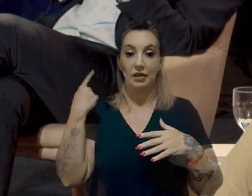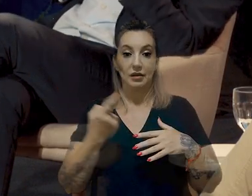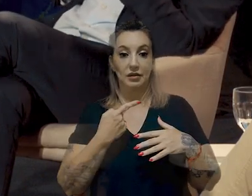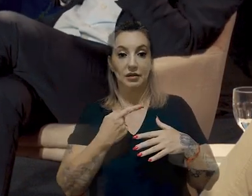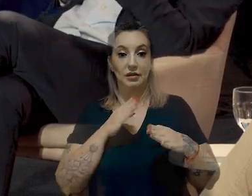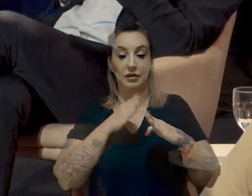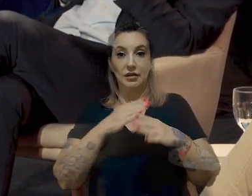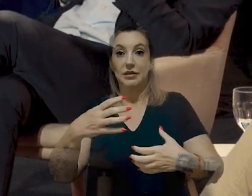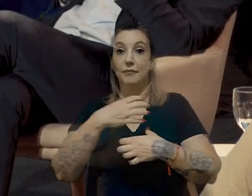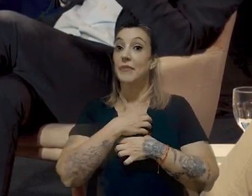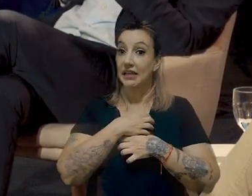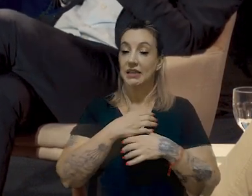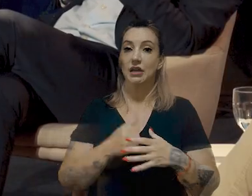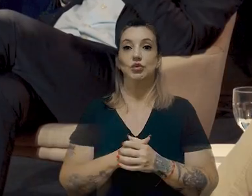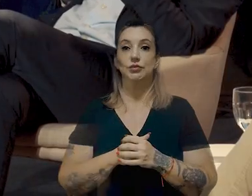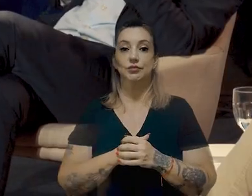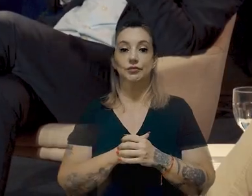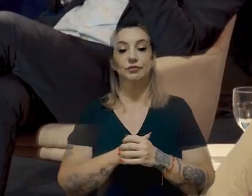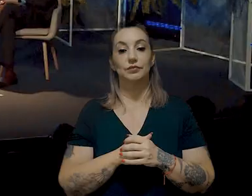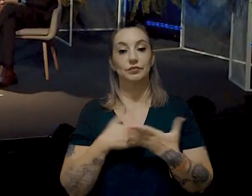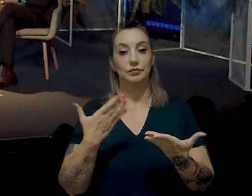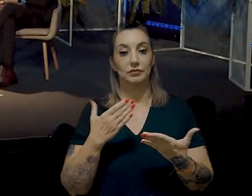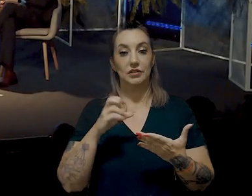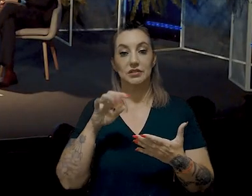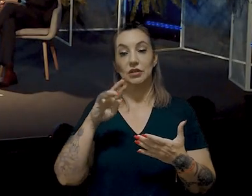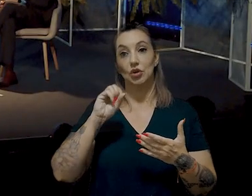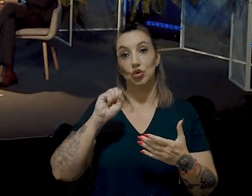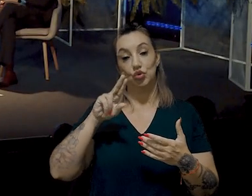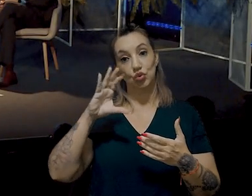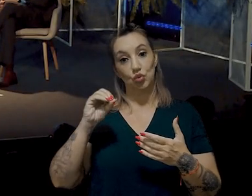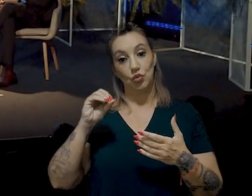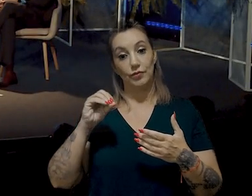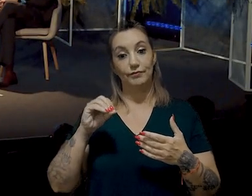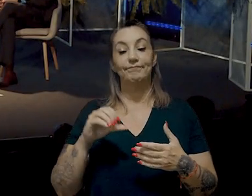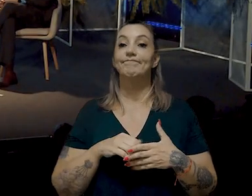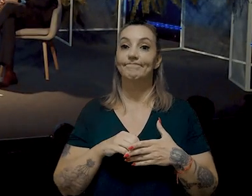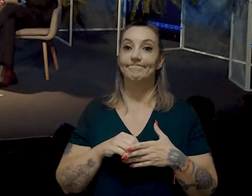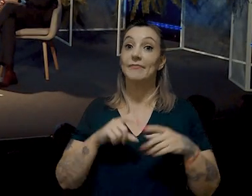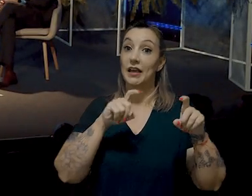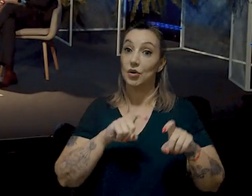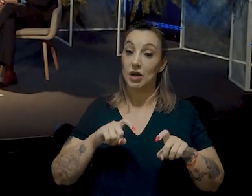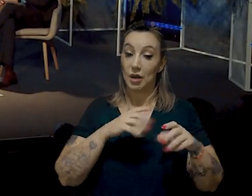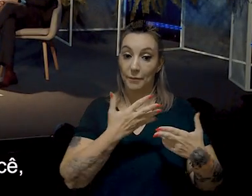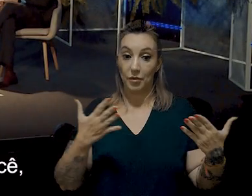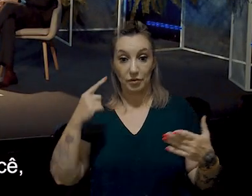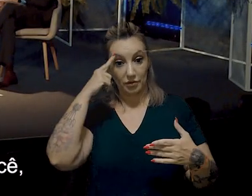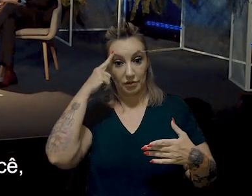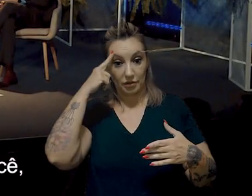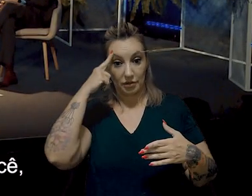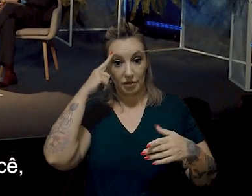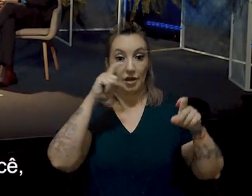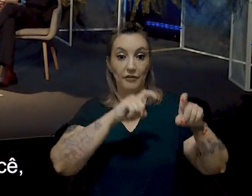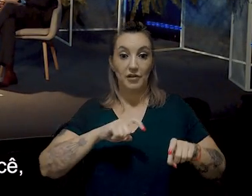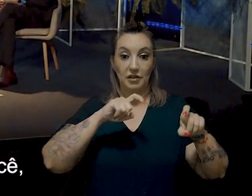gente acaba sendo diretamente impactado na citr come no campo é duro imagina que